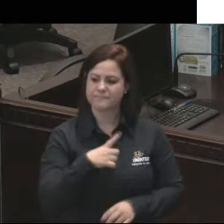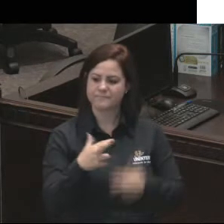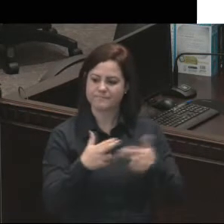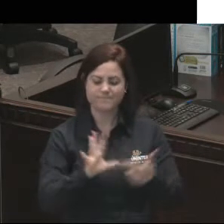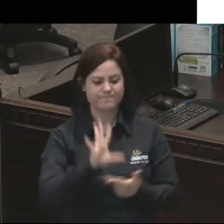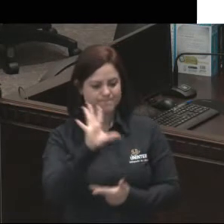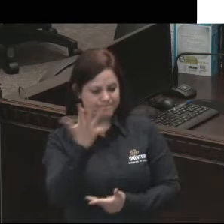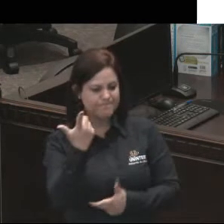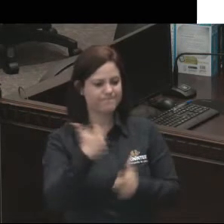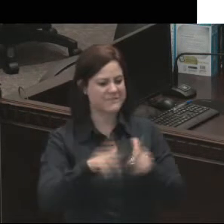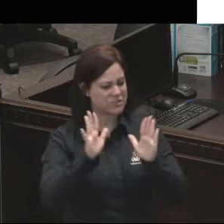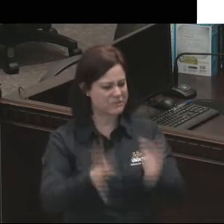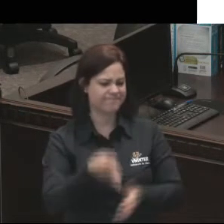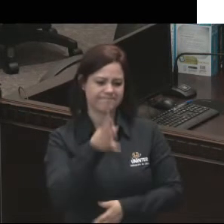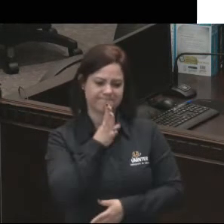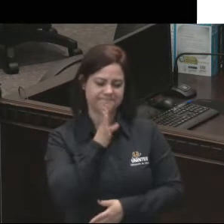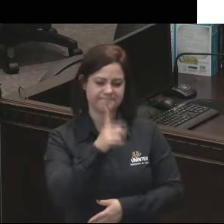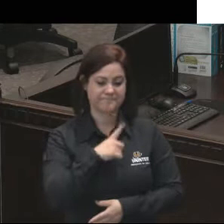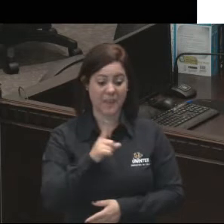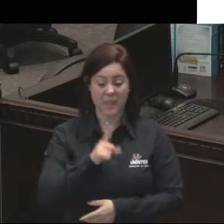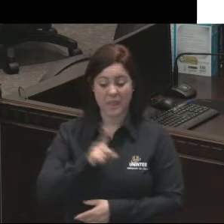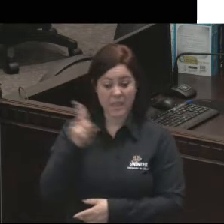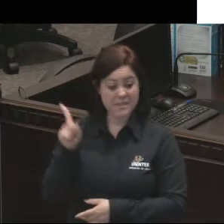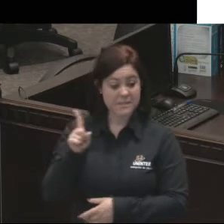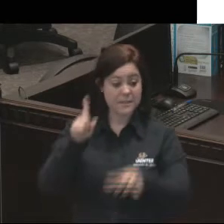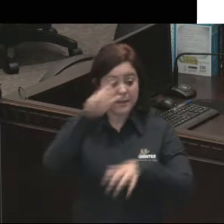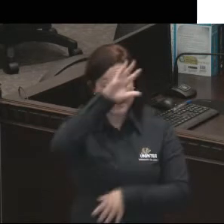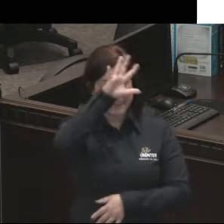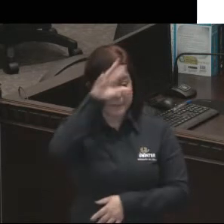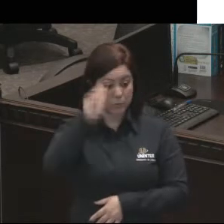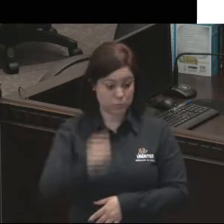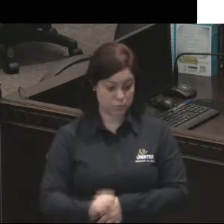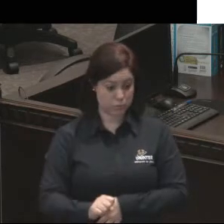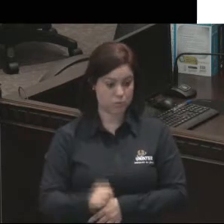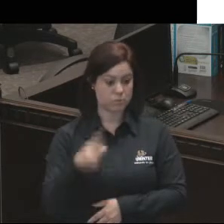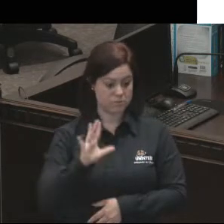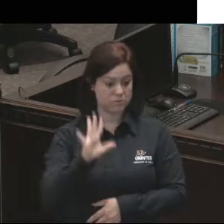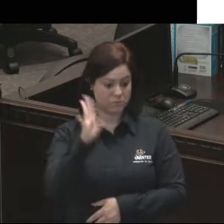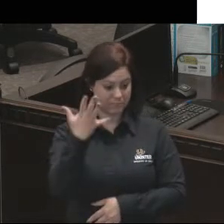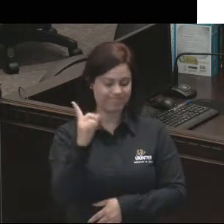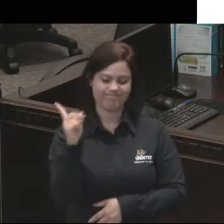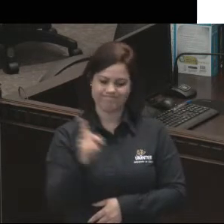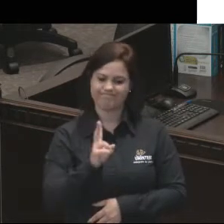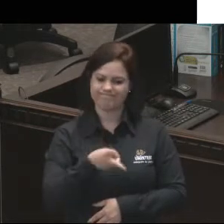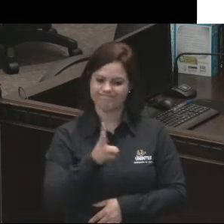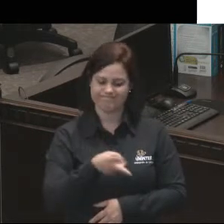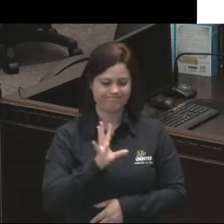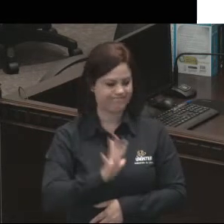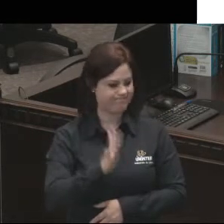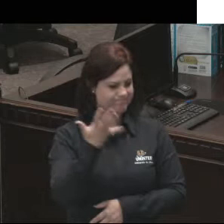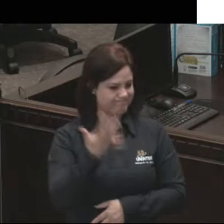mortalidades que a gente já tem história, né? Esse aqui foi no Mato Grosso do Sul, né, uma mortalidade bastante grande e